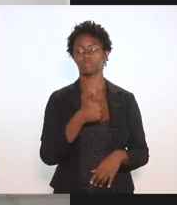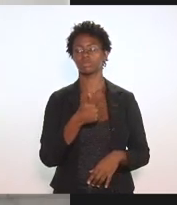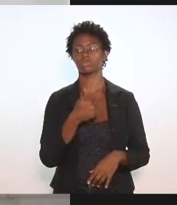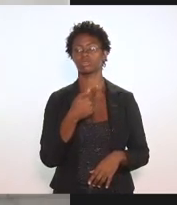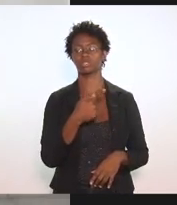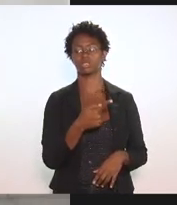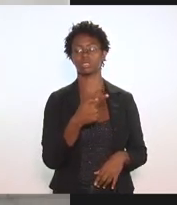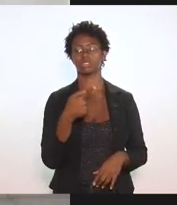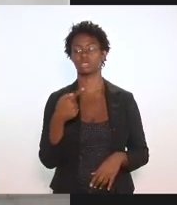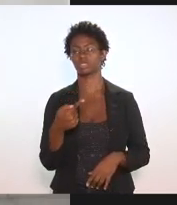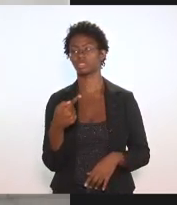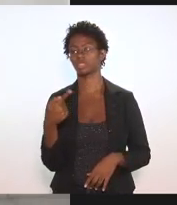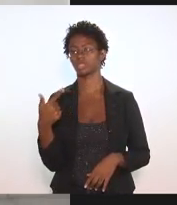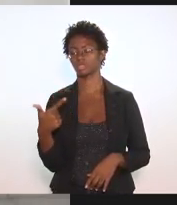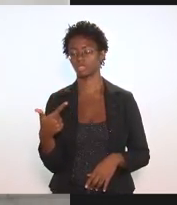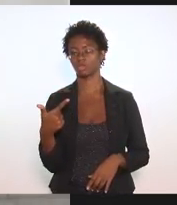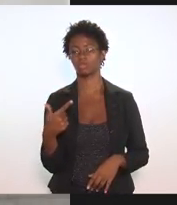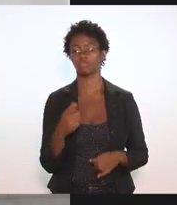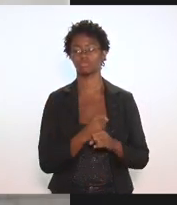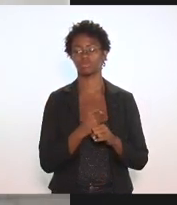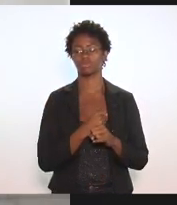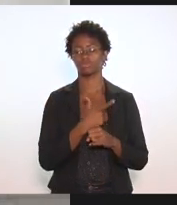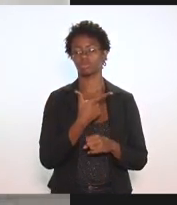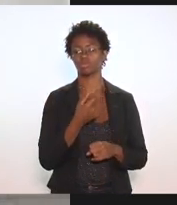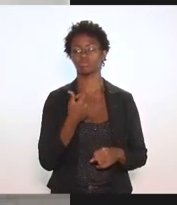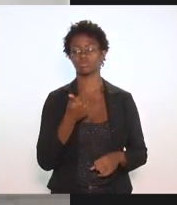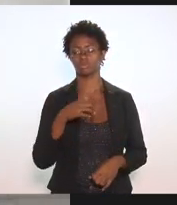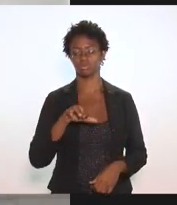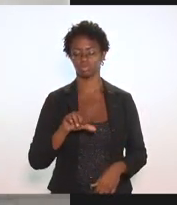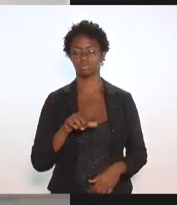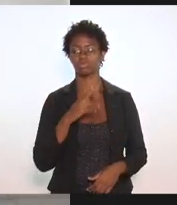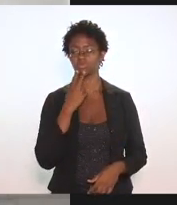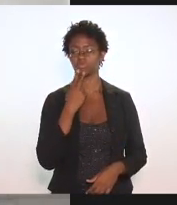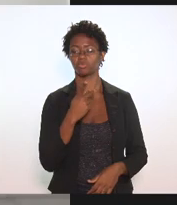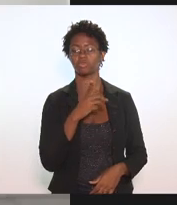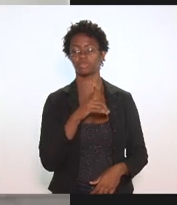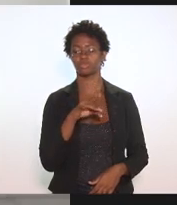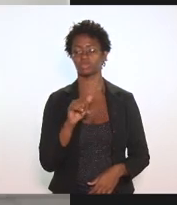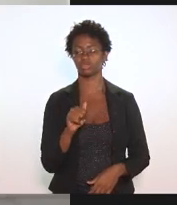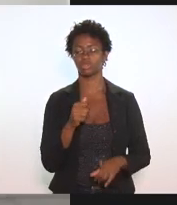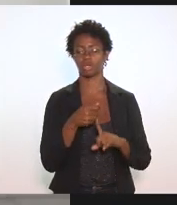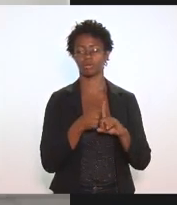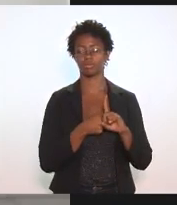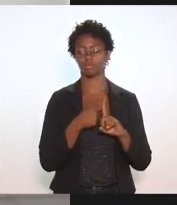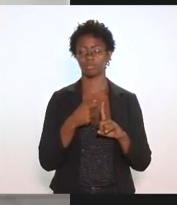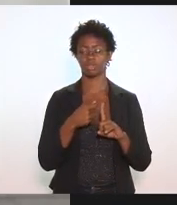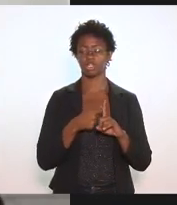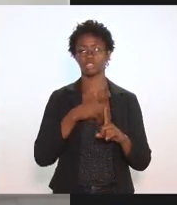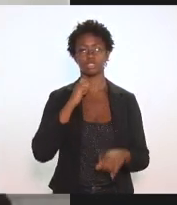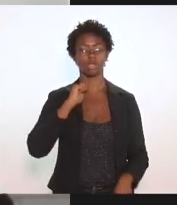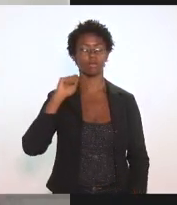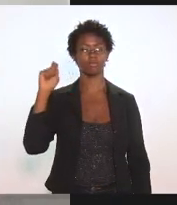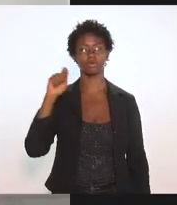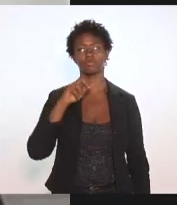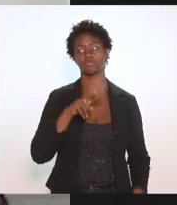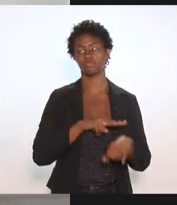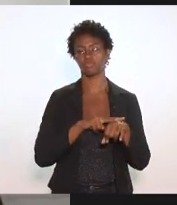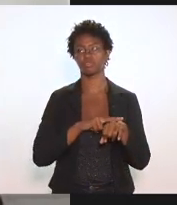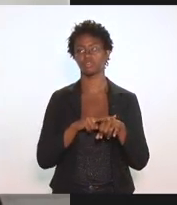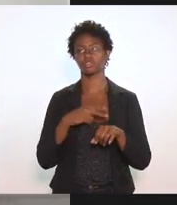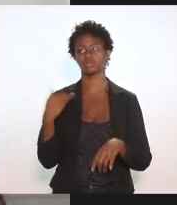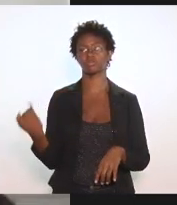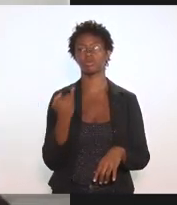1.772 de 2019, né, que institui o Abril Verde. Eu acho que é essencial, porque todas as políticas